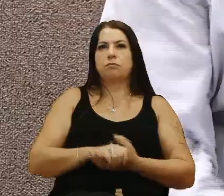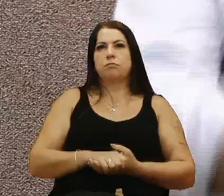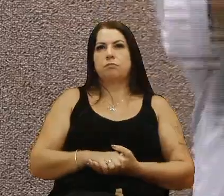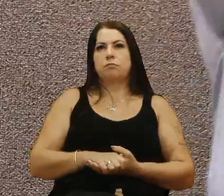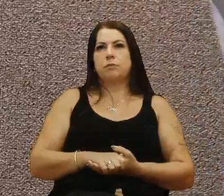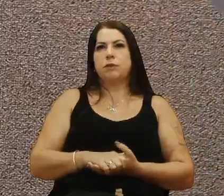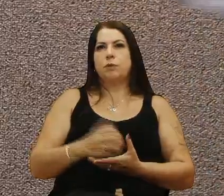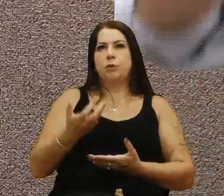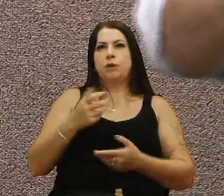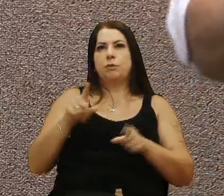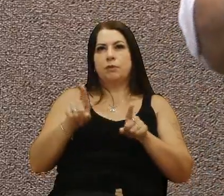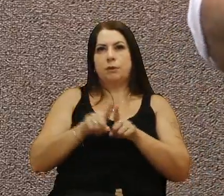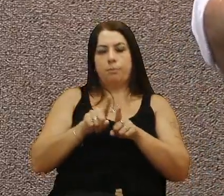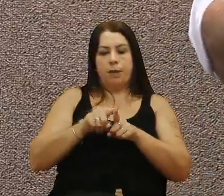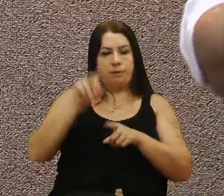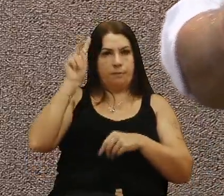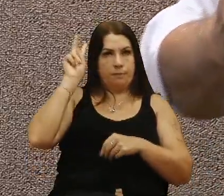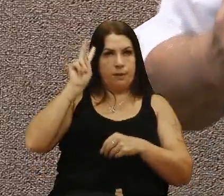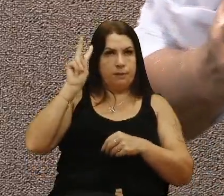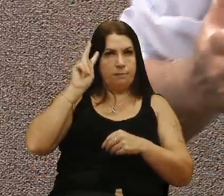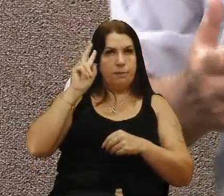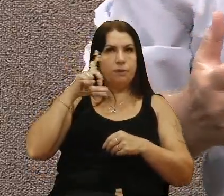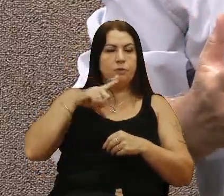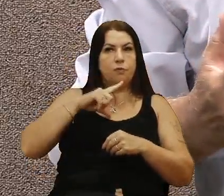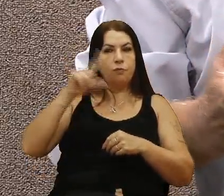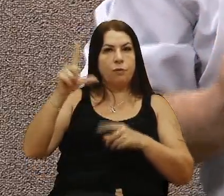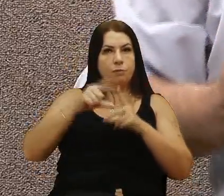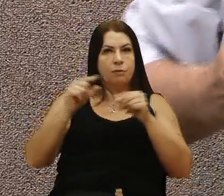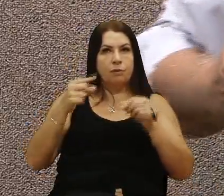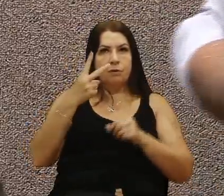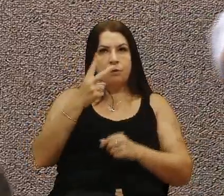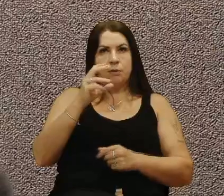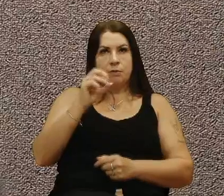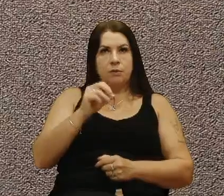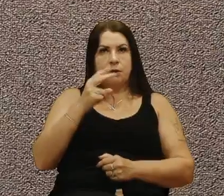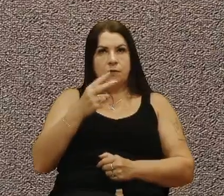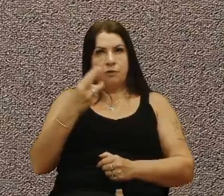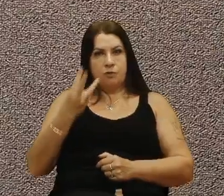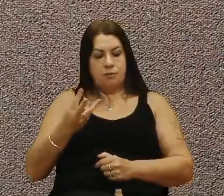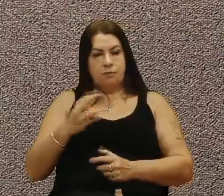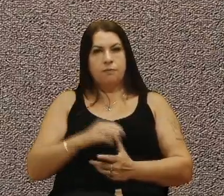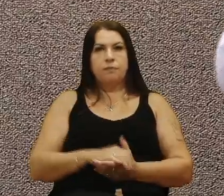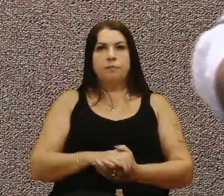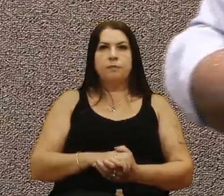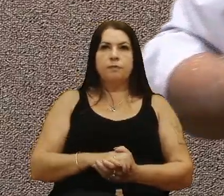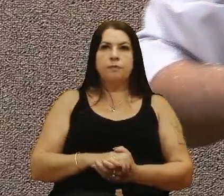E eu quero também lembrar, quando estivemos em Brasília em 2023,